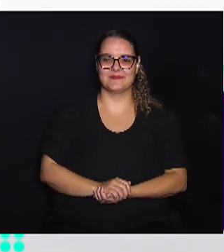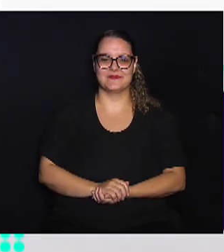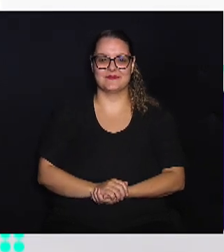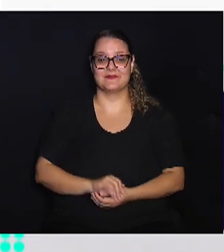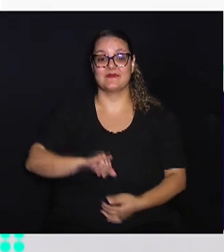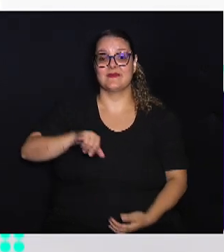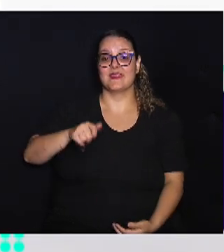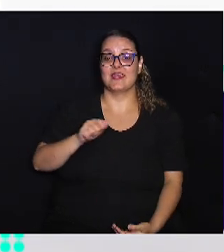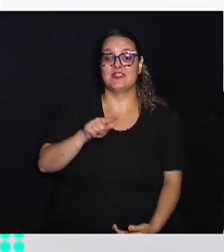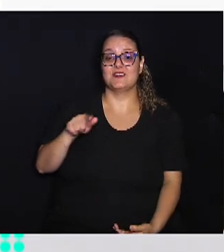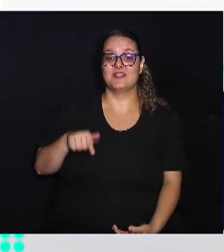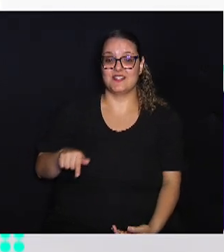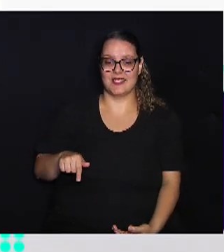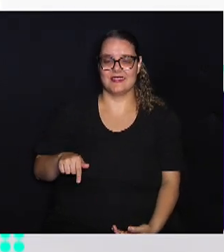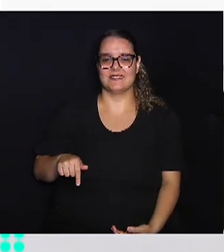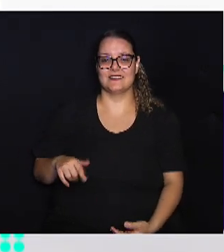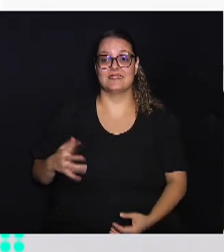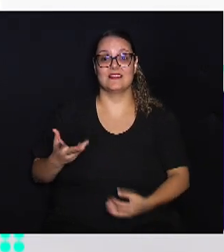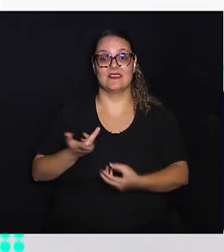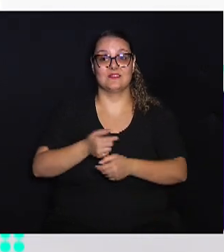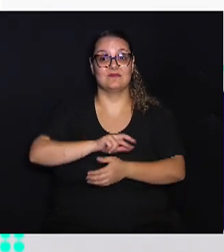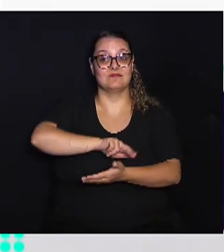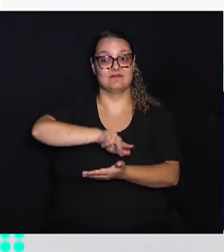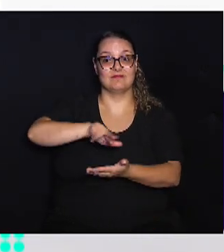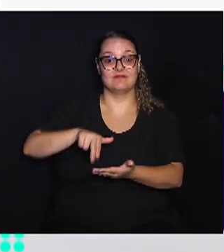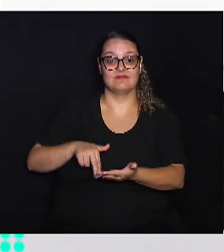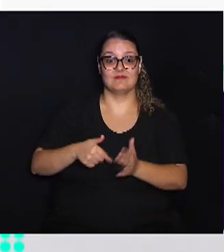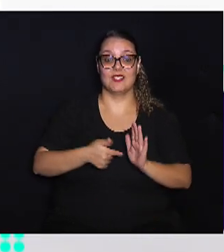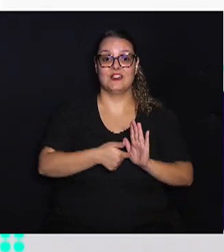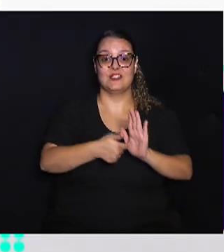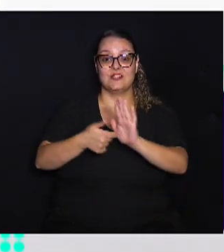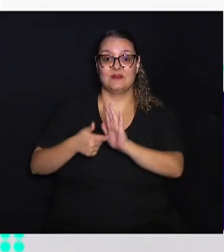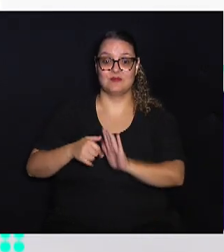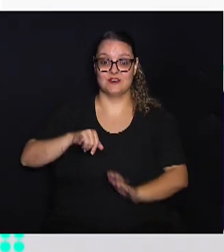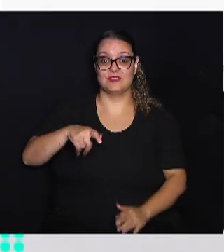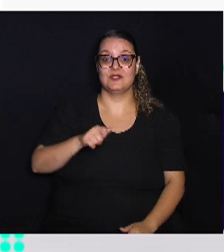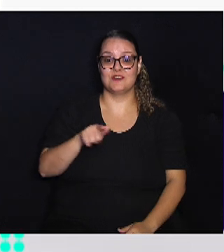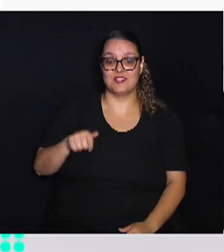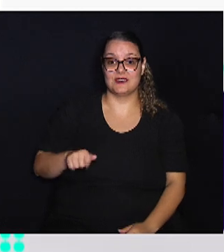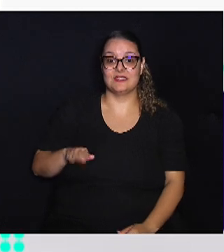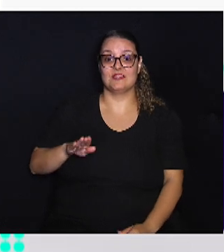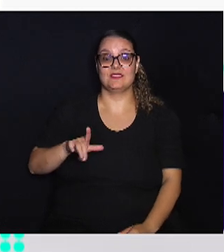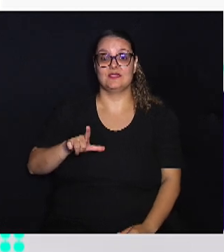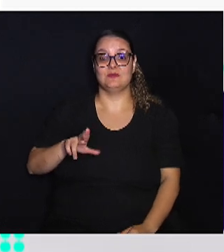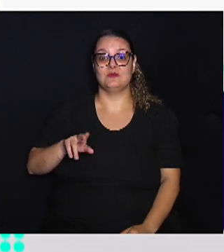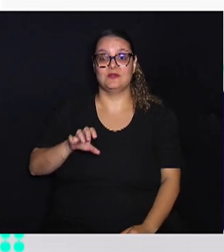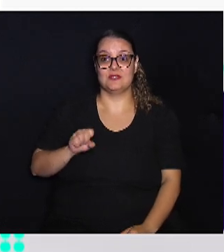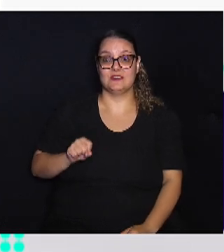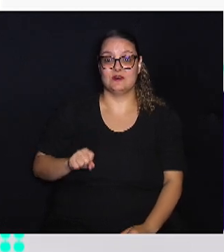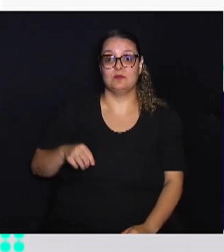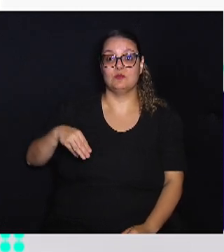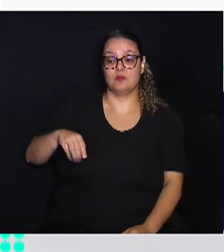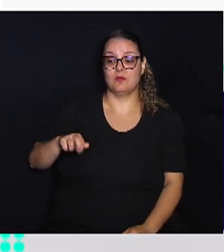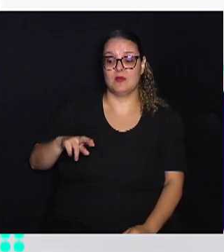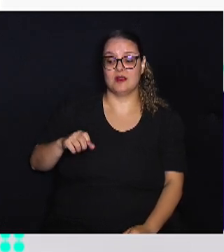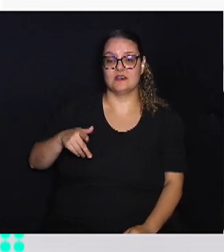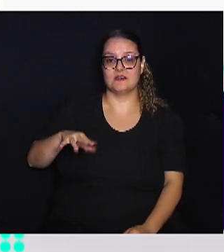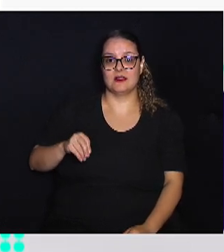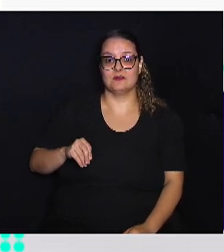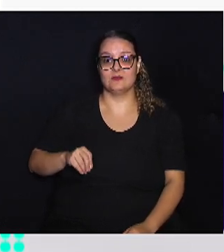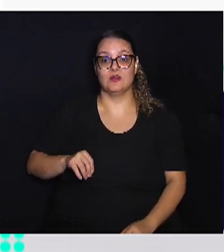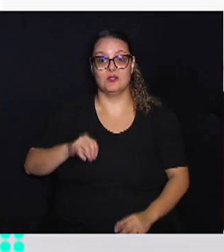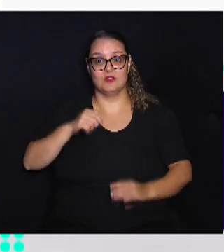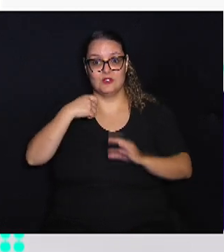Jazz, a arte da diversidade. A mostra de jazz e blues por Marcelo Torres. O trompetista e